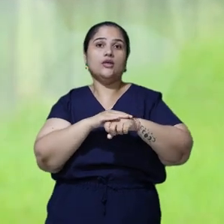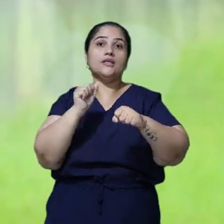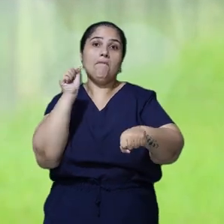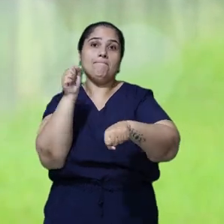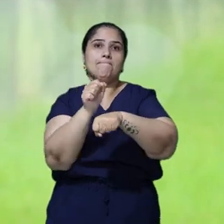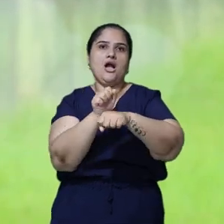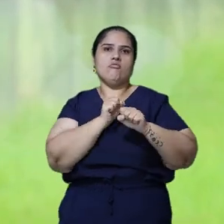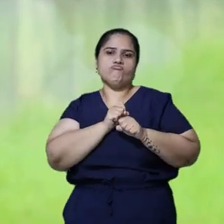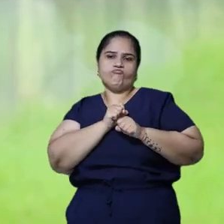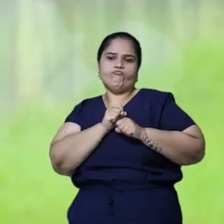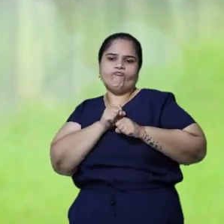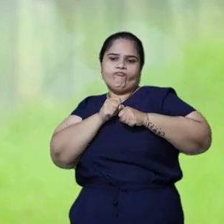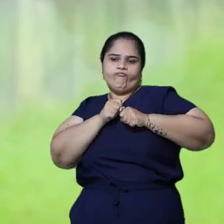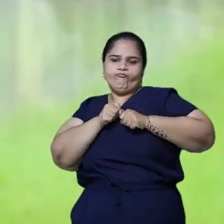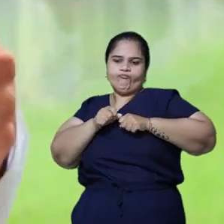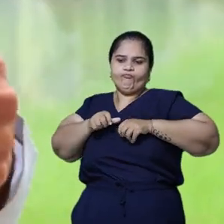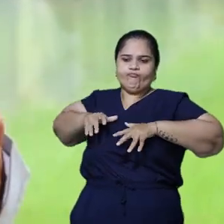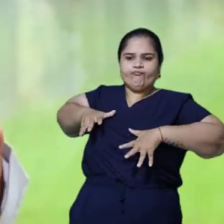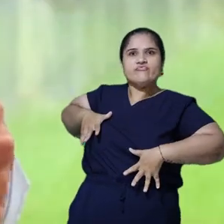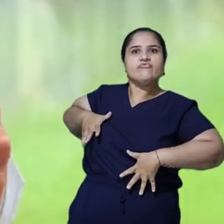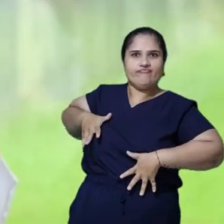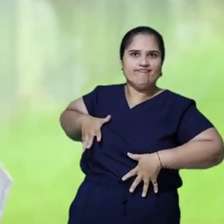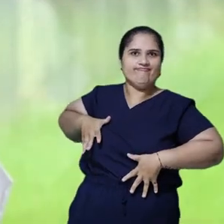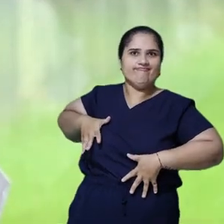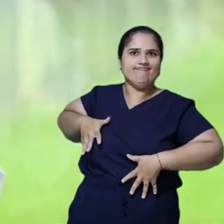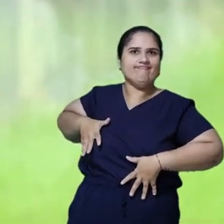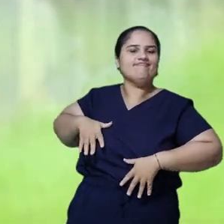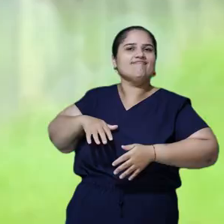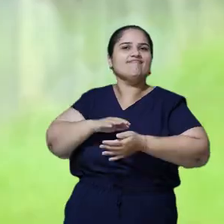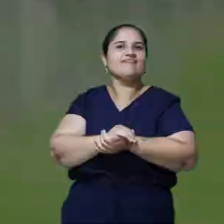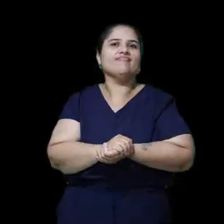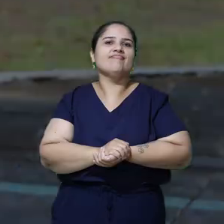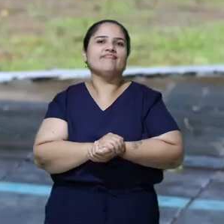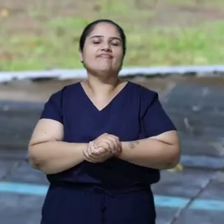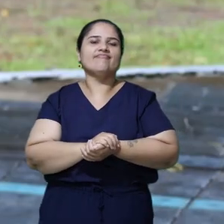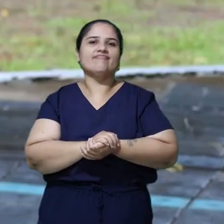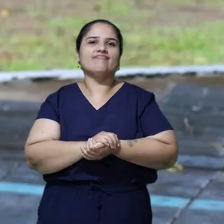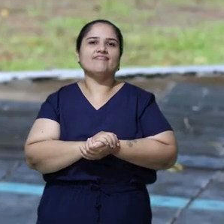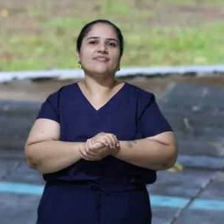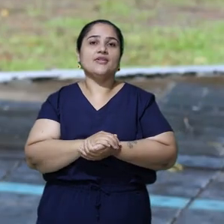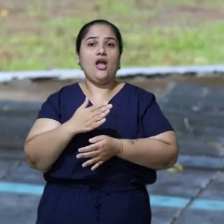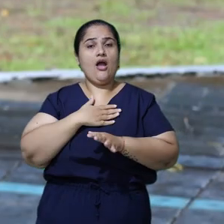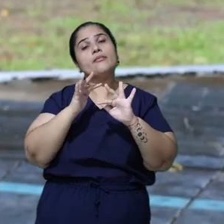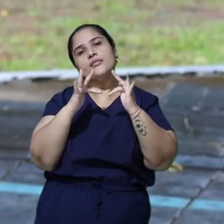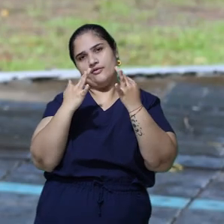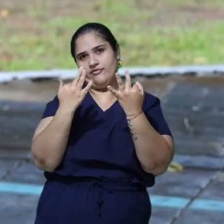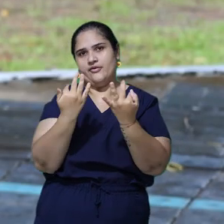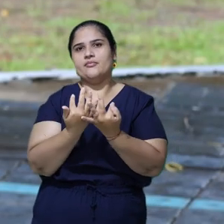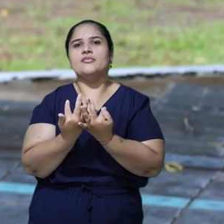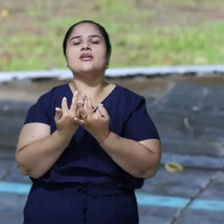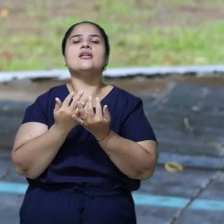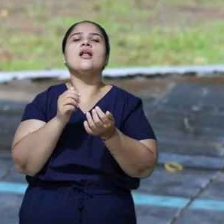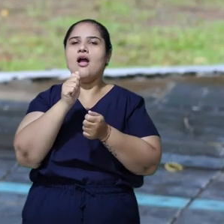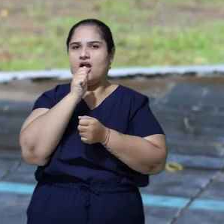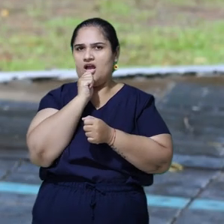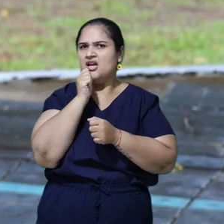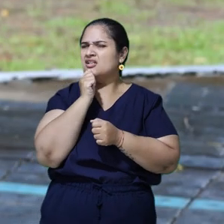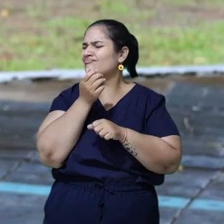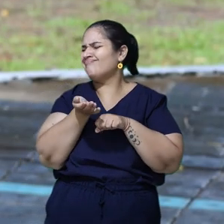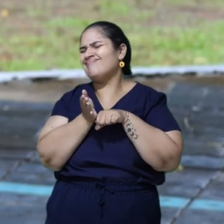dessa doença se disseminar, né? Loco-regionalmente, a gente chama. A minha família vem contribuindo,